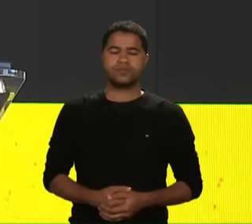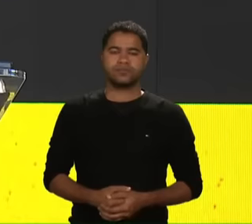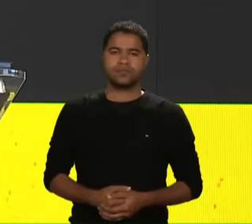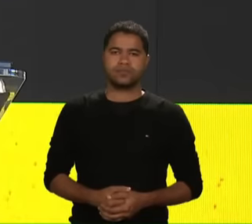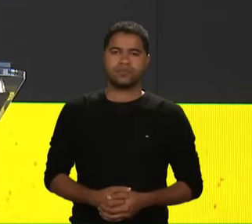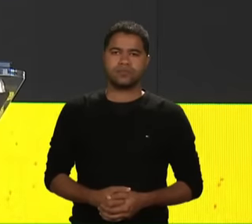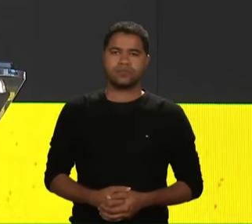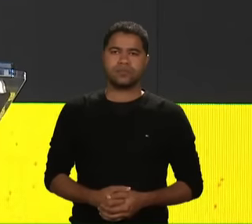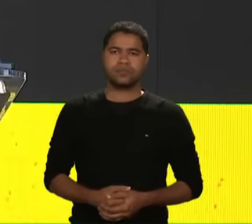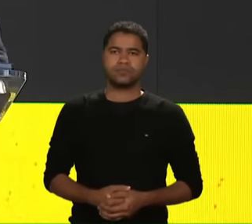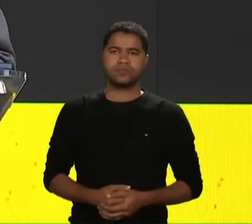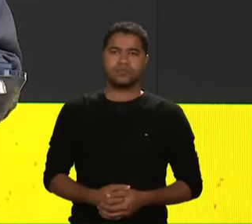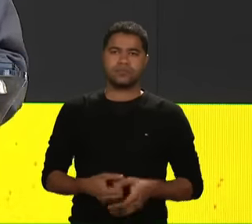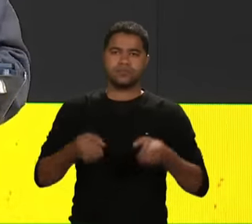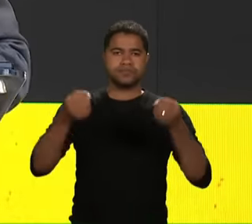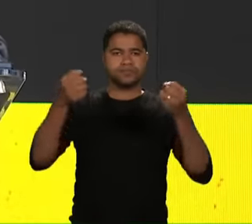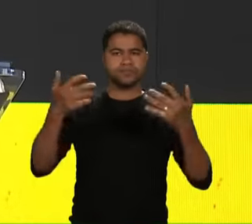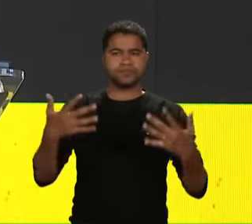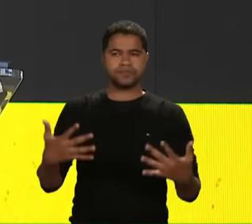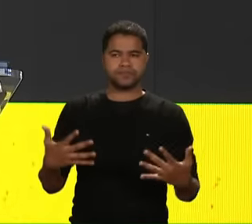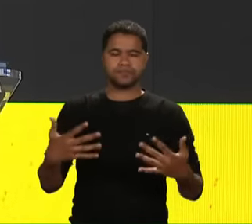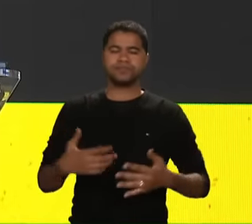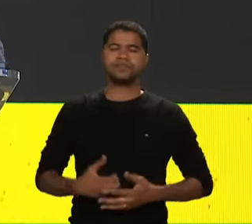10, diz assim: